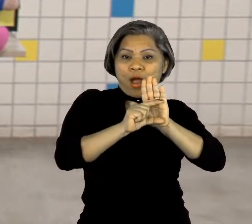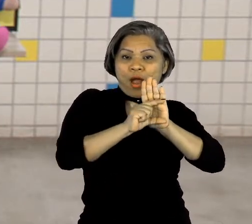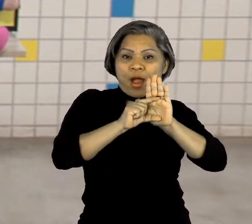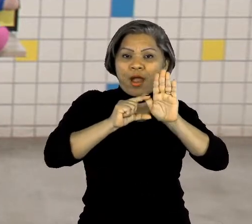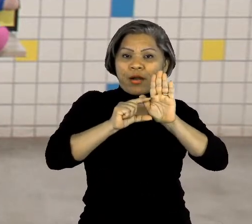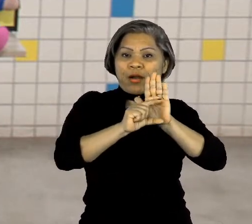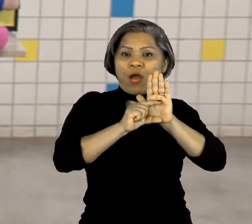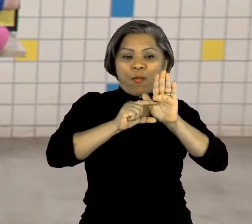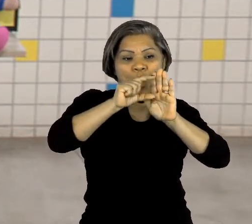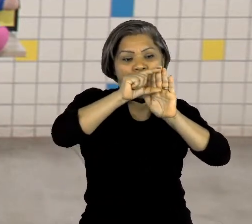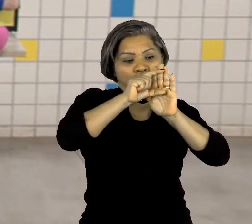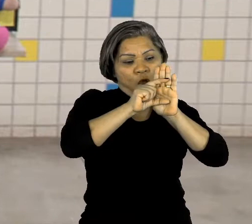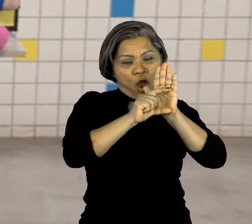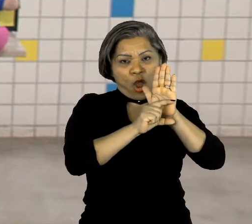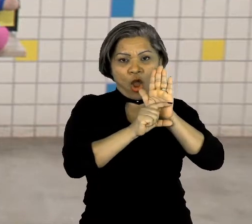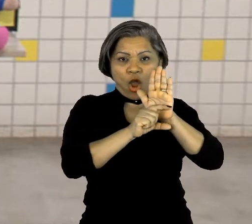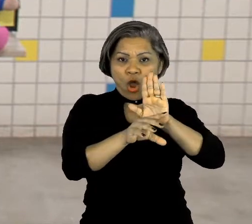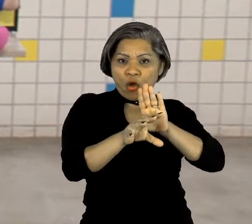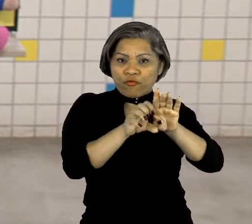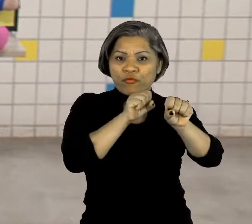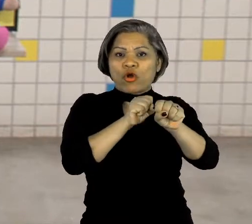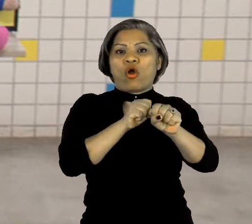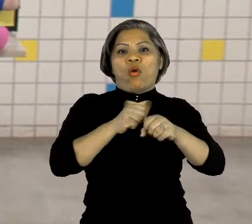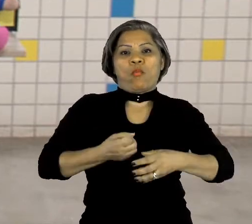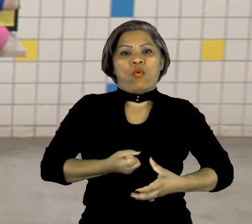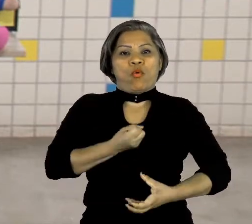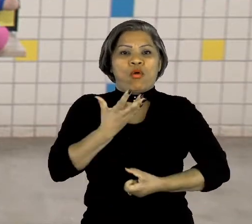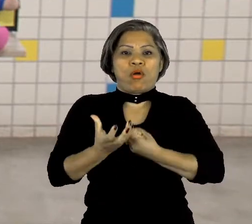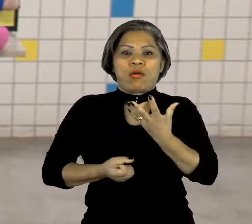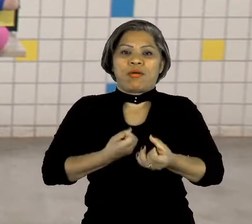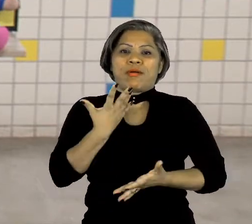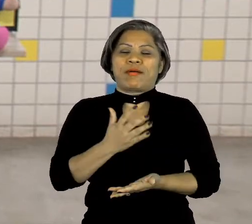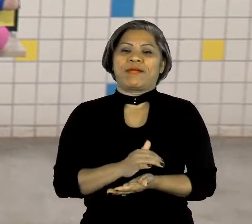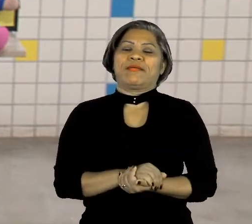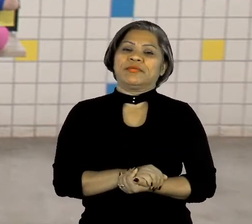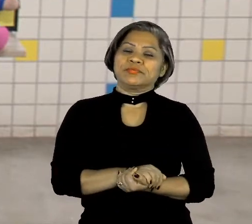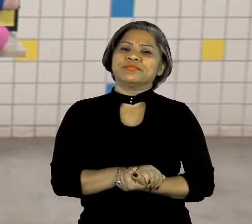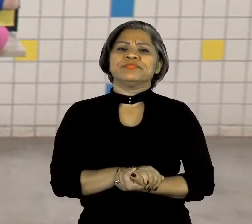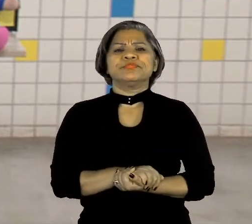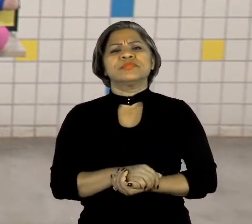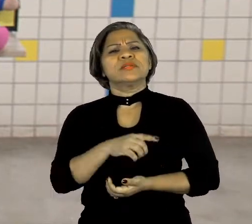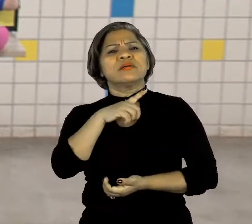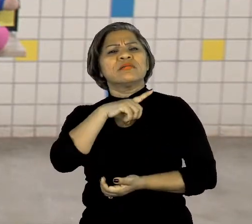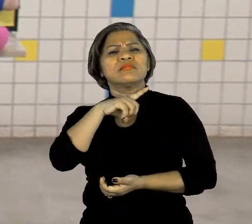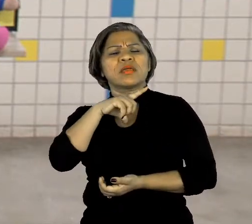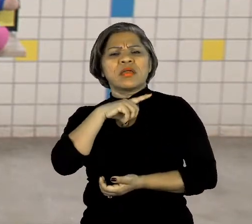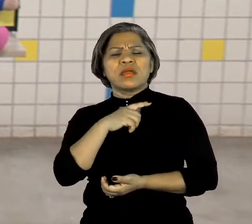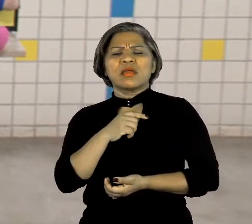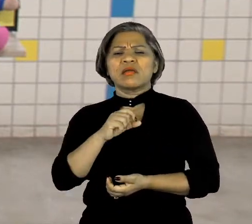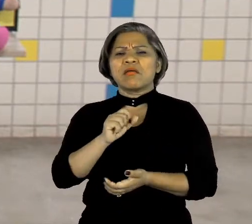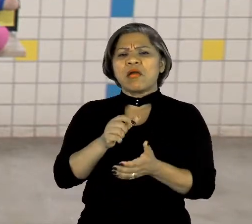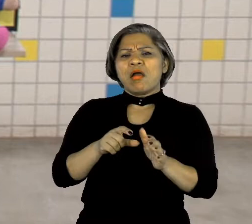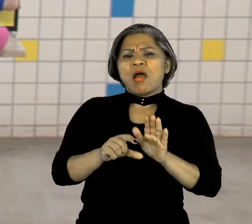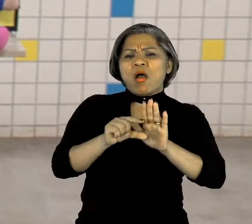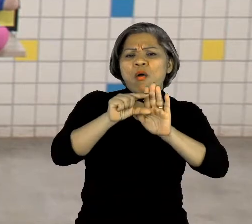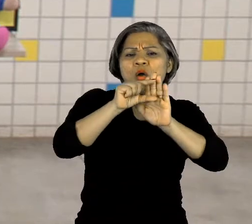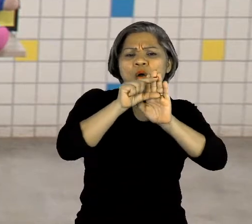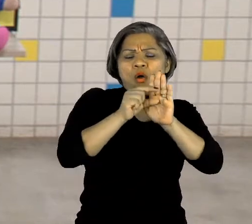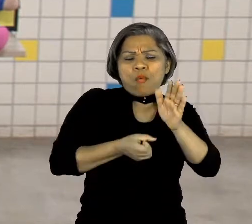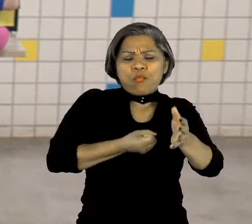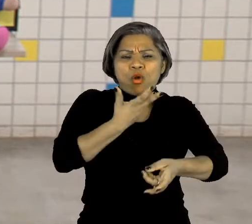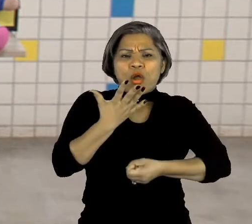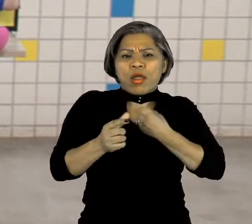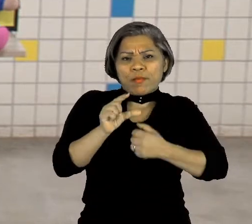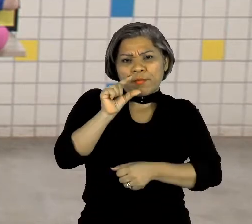poema. Professora, quer dizer que não tem poema com só uma estrofe? Tem poemas pequenininhos que não tem mais de uma